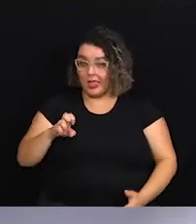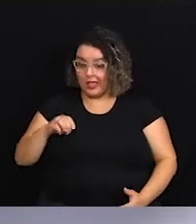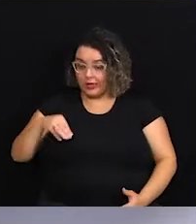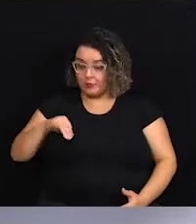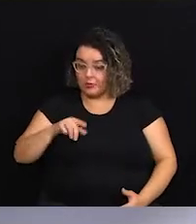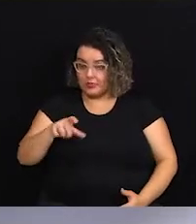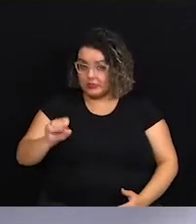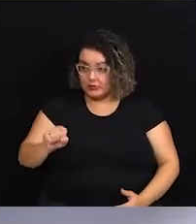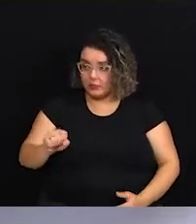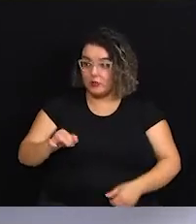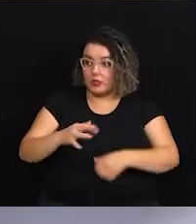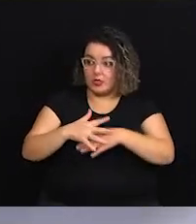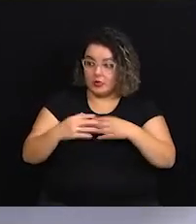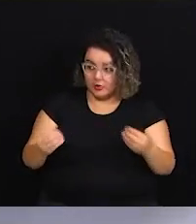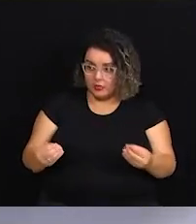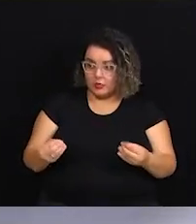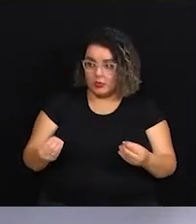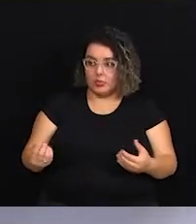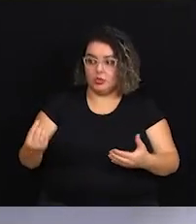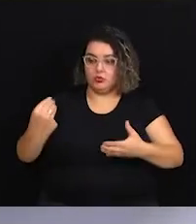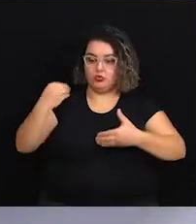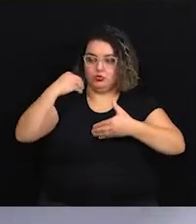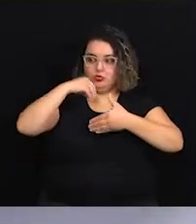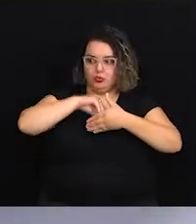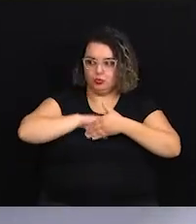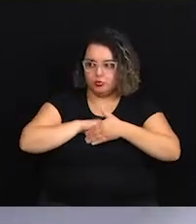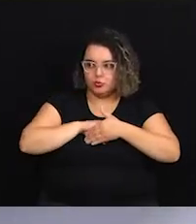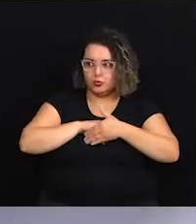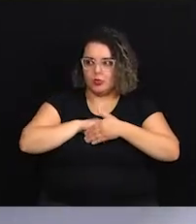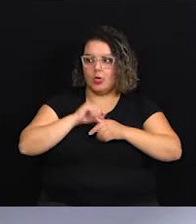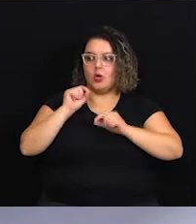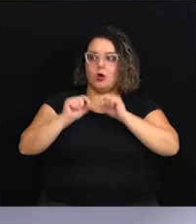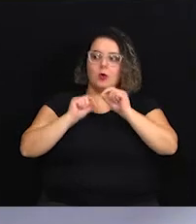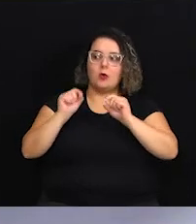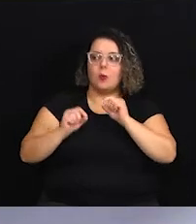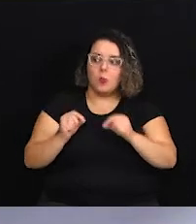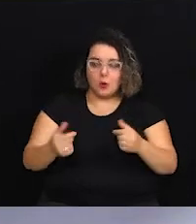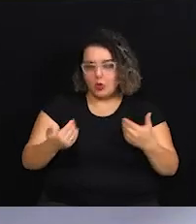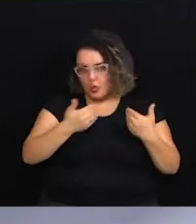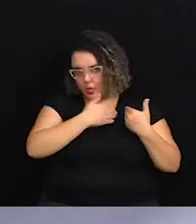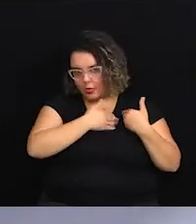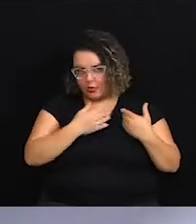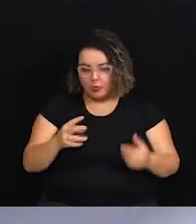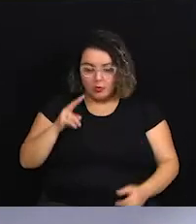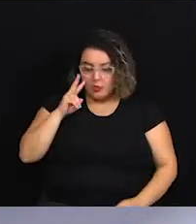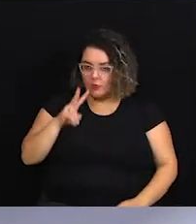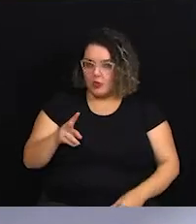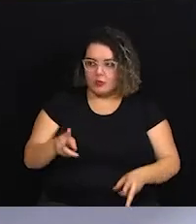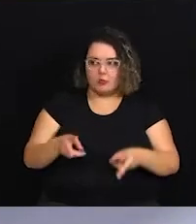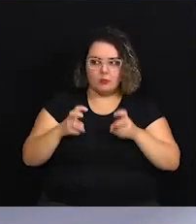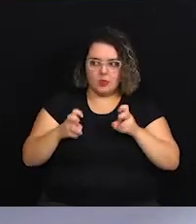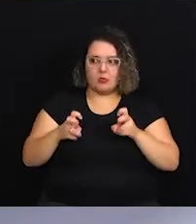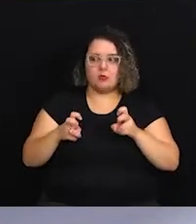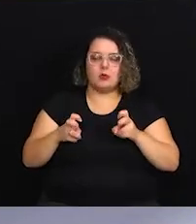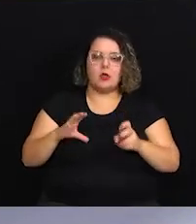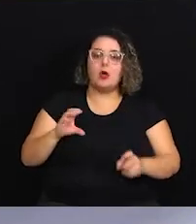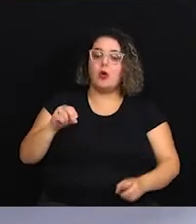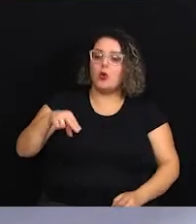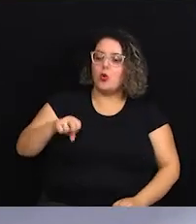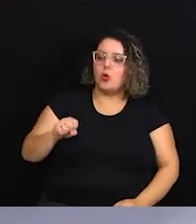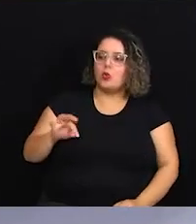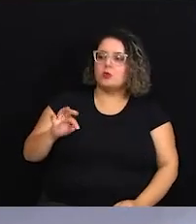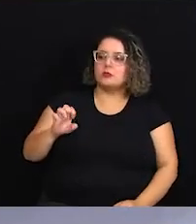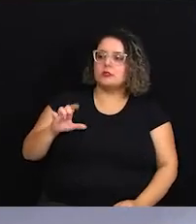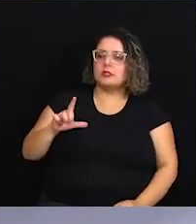remissão e cura de alguns sintomas, eles estão intimamente ligados ao que o tutor vai fazer com o que ele viu e percebeu na constelação.